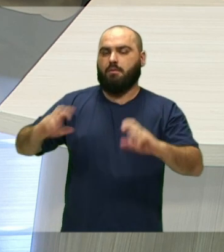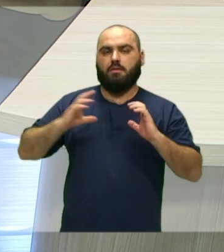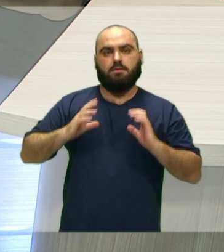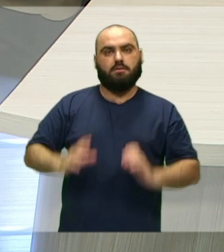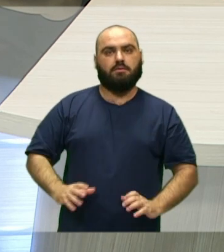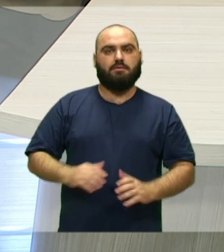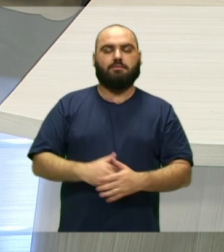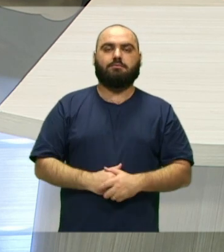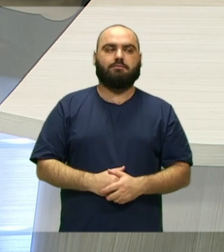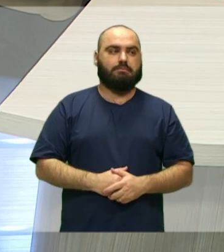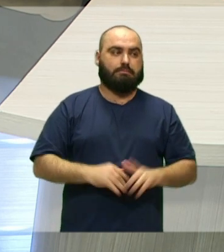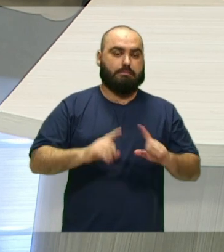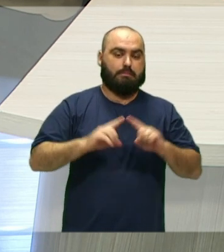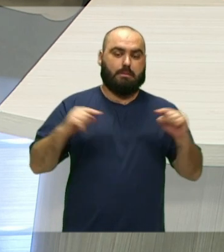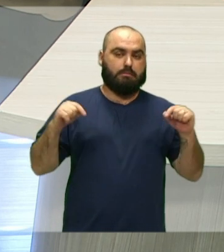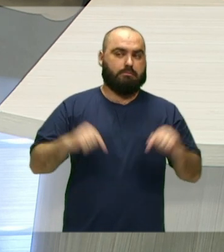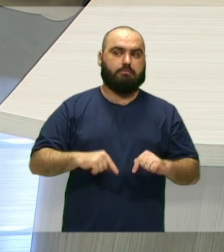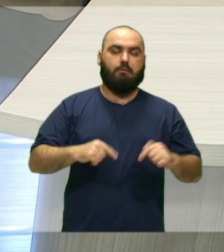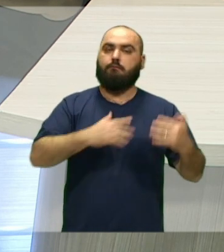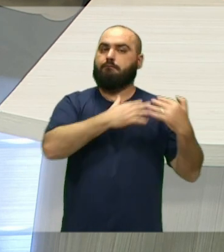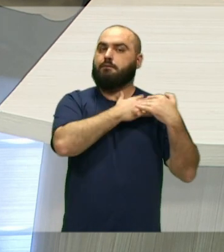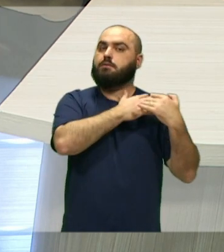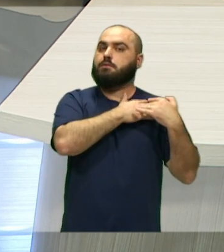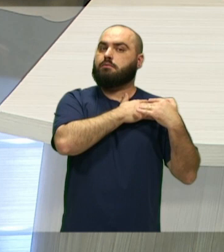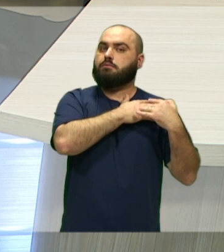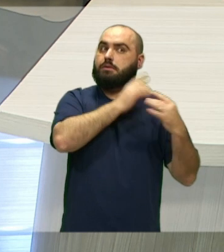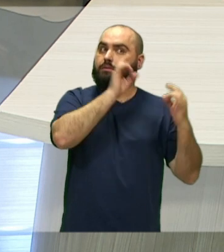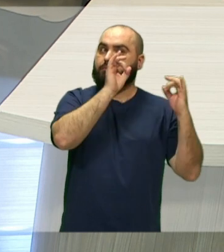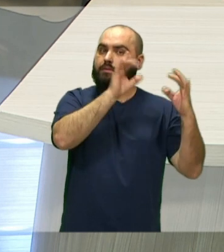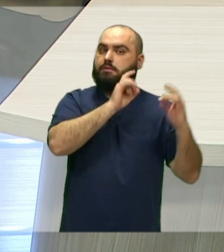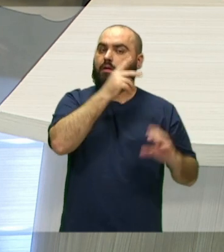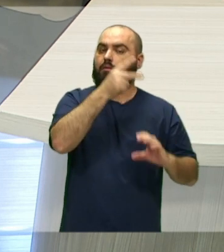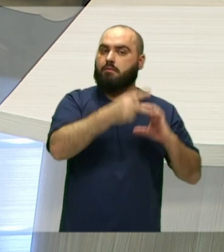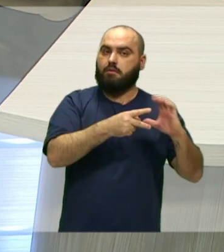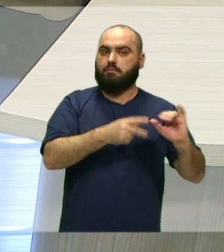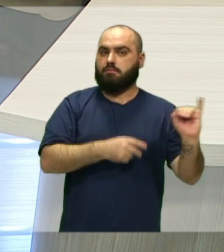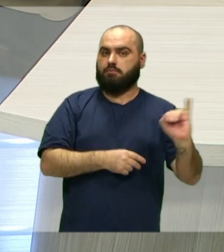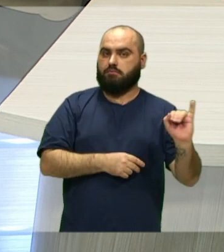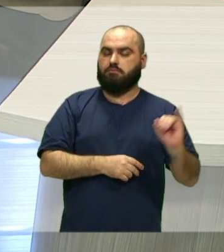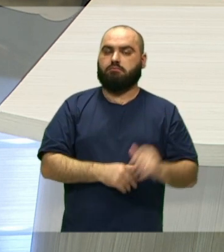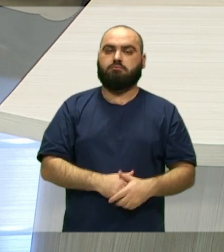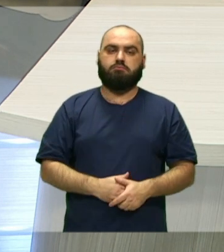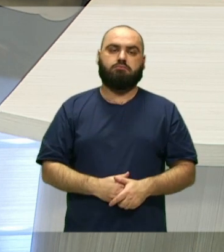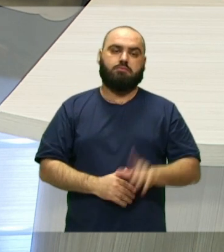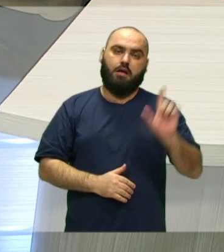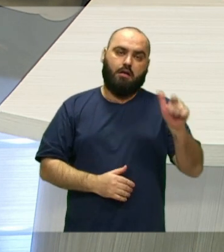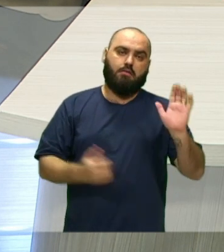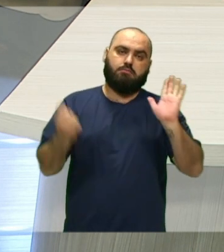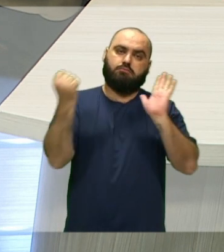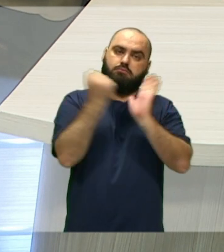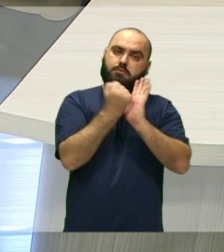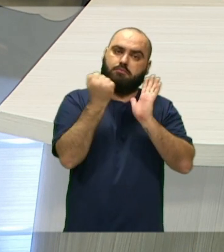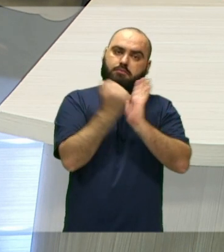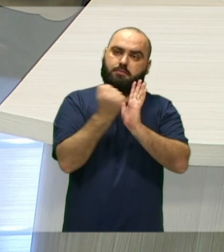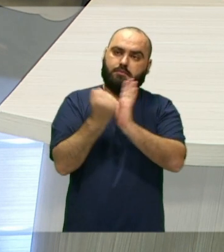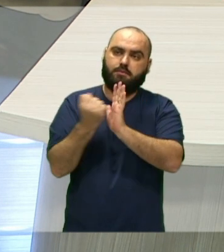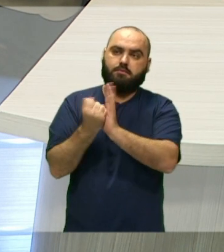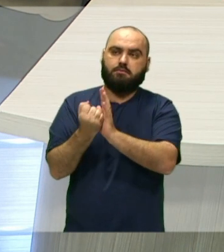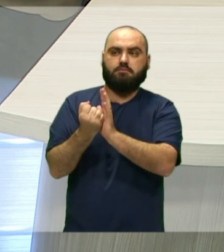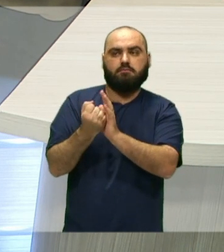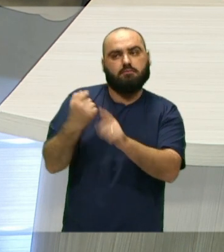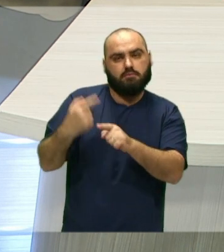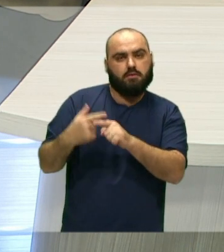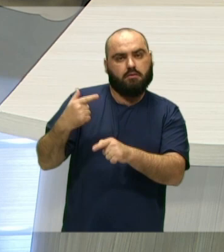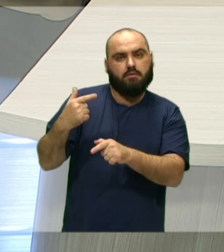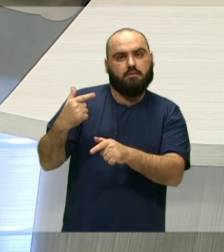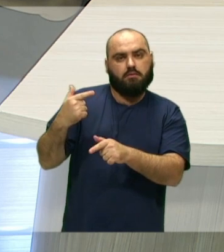câmara mas não é a a função primordial do Poder Legislativo né então acabam sendo selos de um trabalho que já vai além do que o